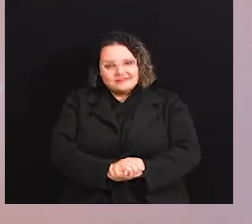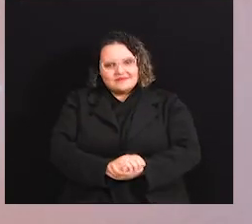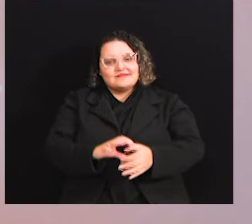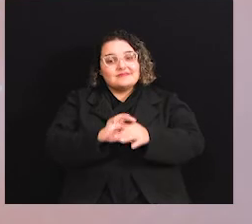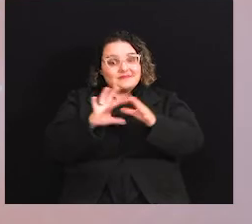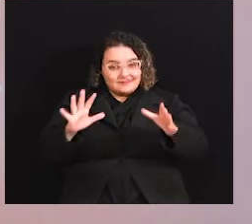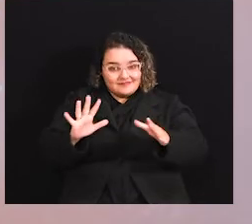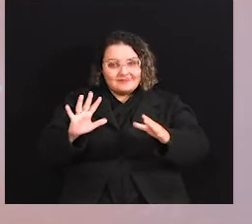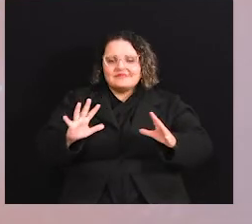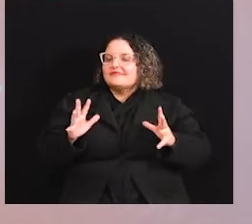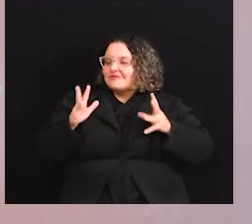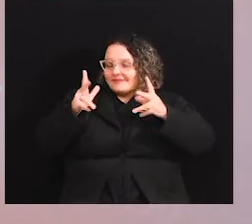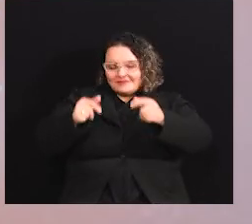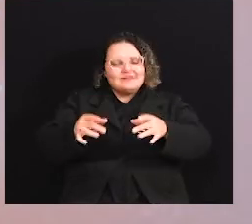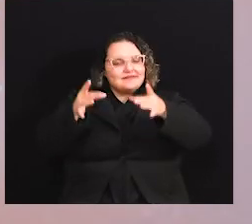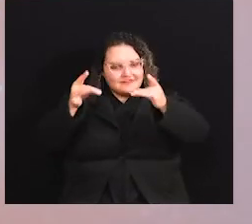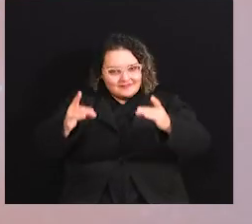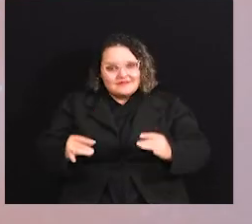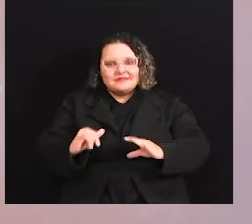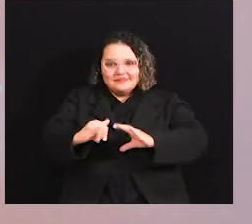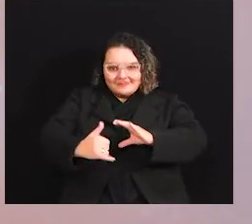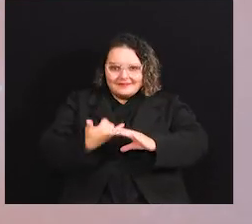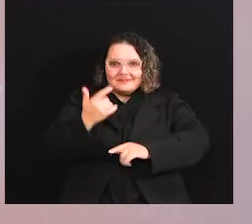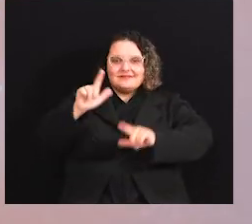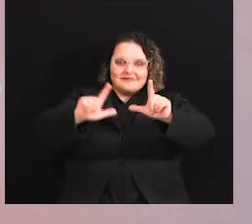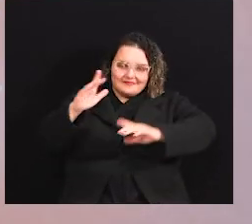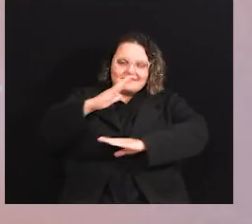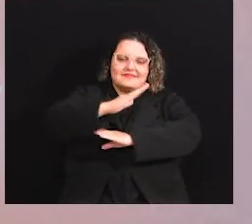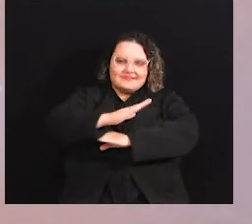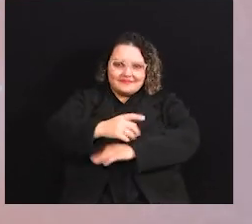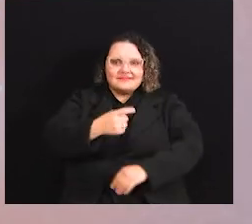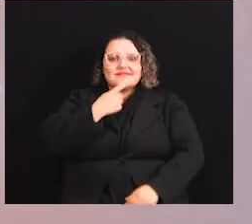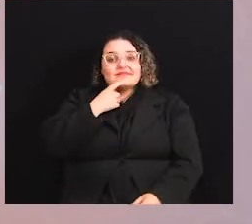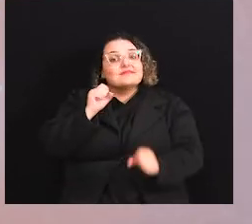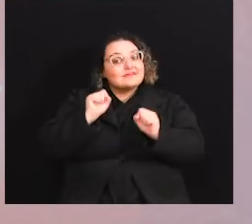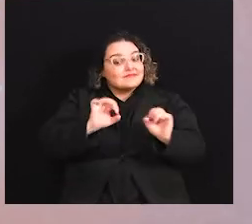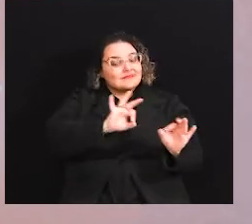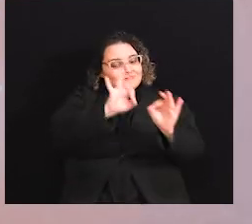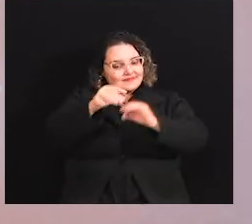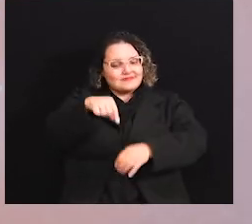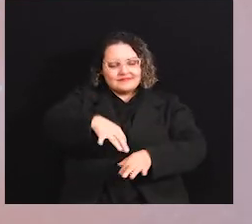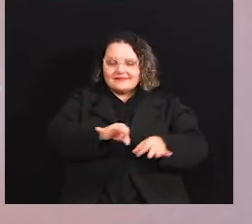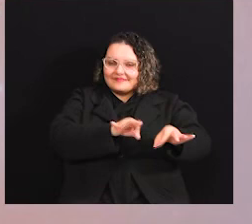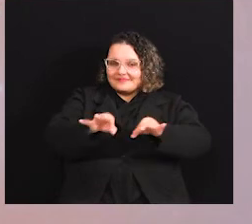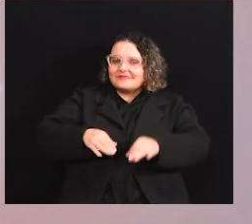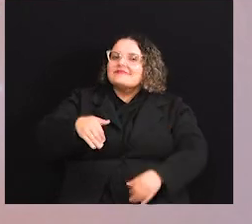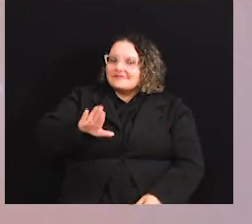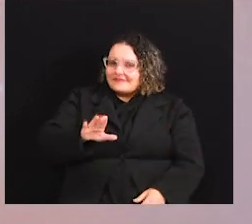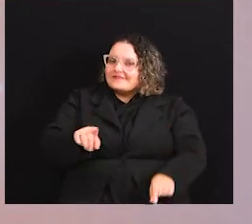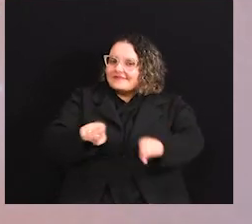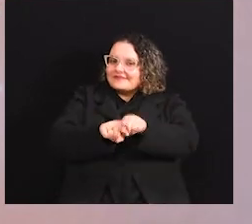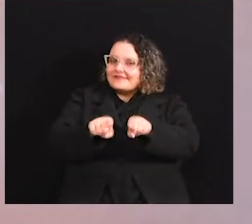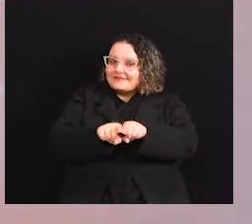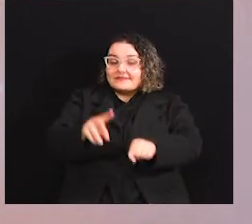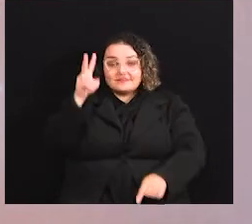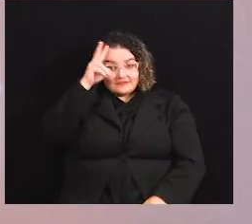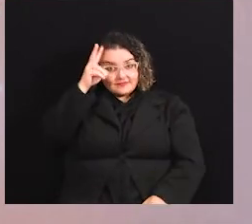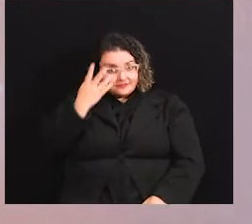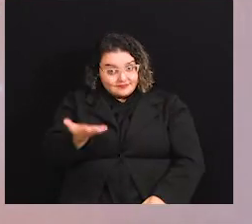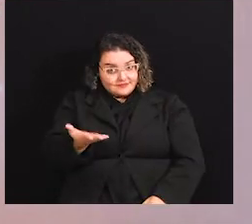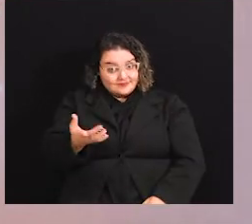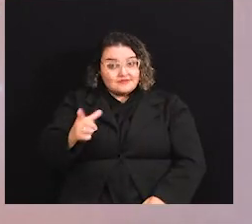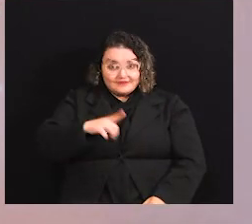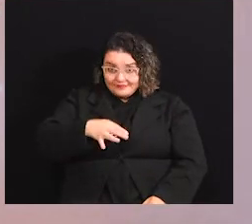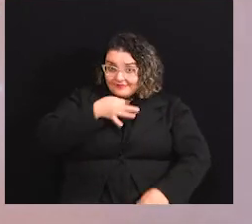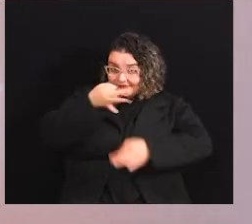está disponível na íntegra no YouTube da TV Câmara Campinas e lá você pode rever este programa e os demais também. Lembrando, tem